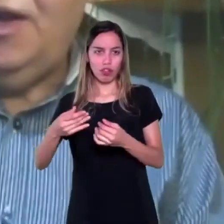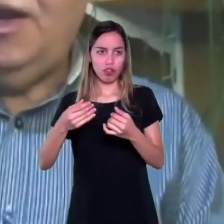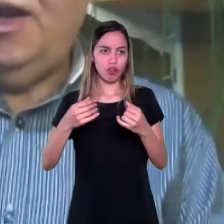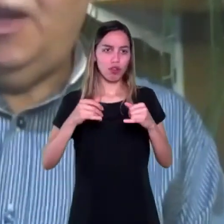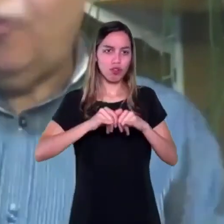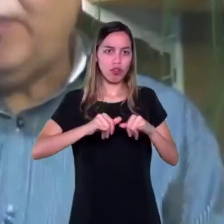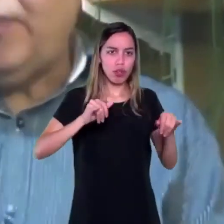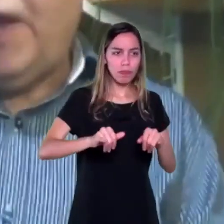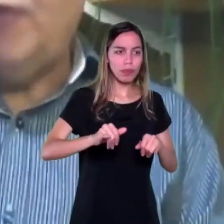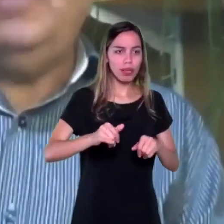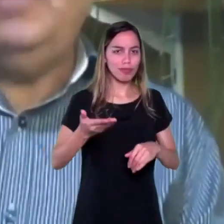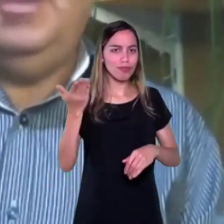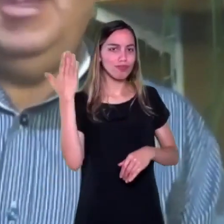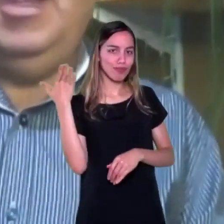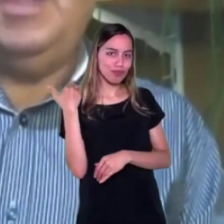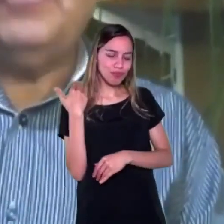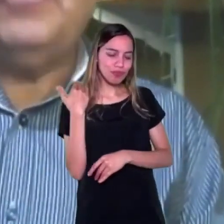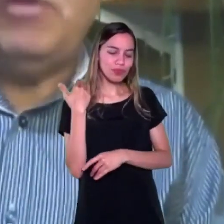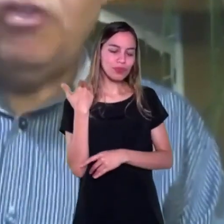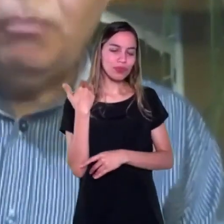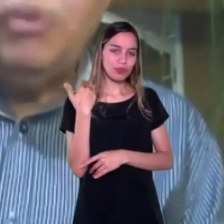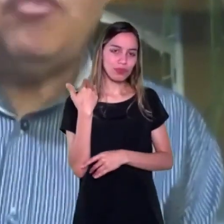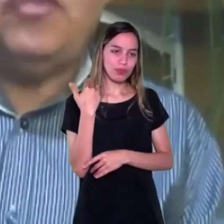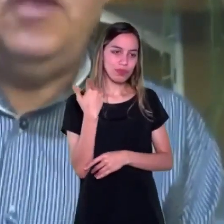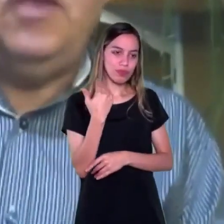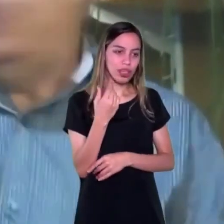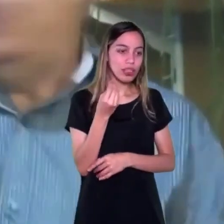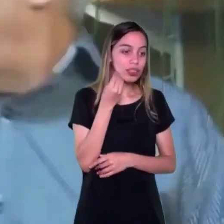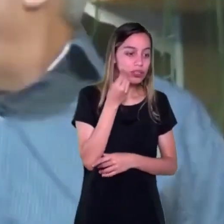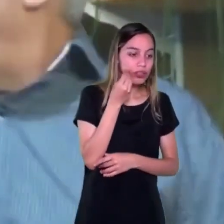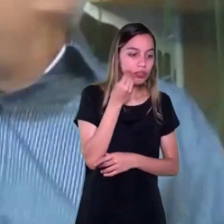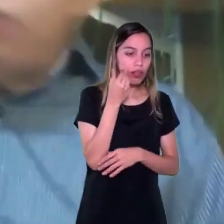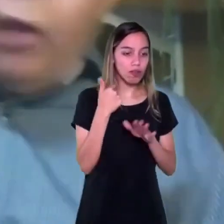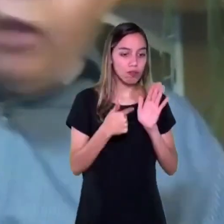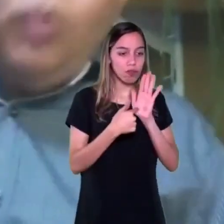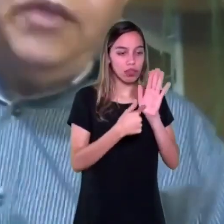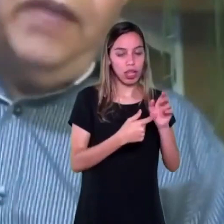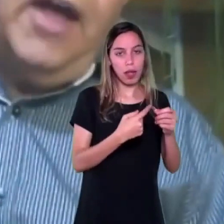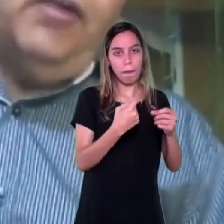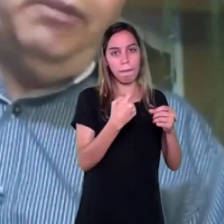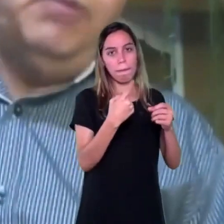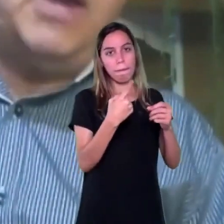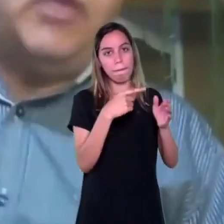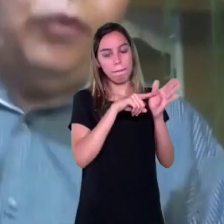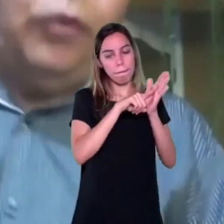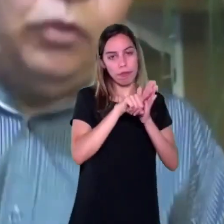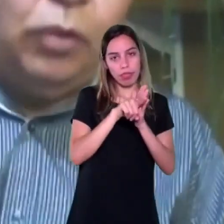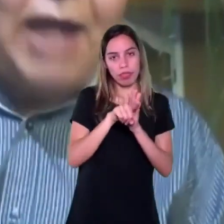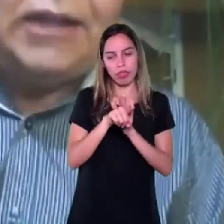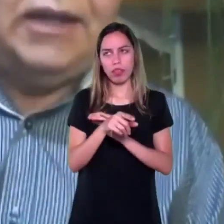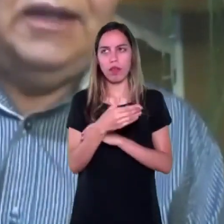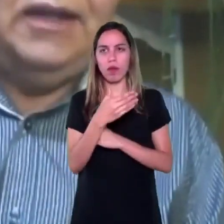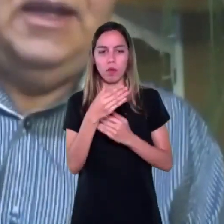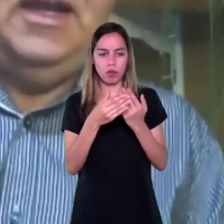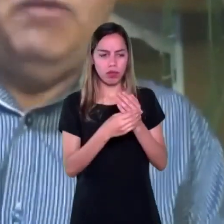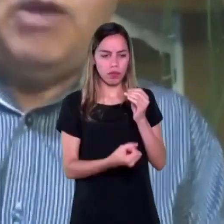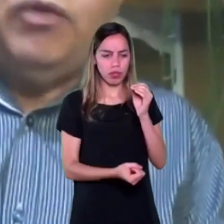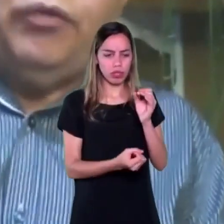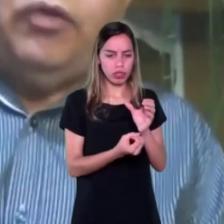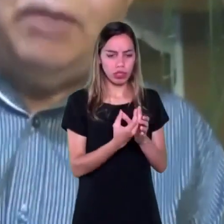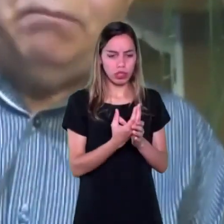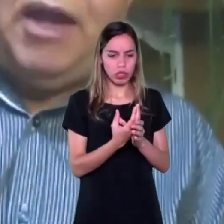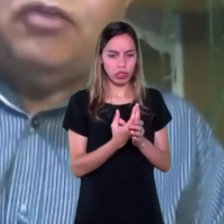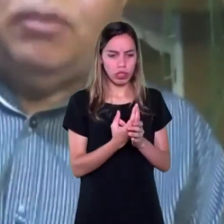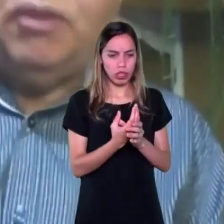época, resgatado aí através de muita pesquisa, né? O livro é coordenado pelo Marco Antônio Lara. O